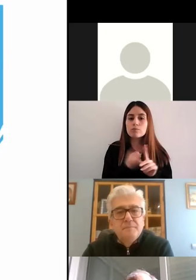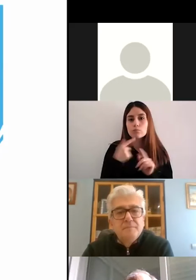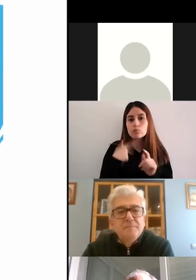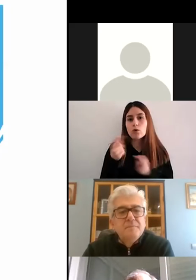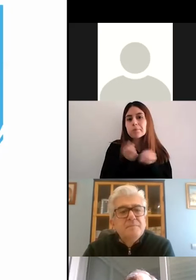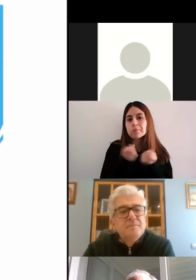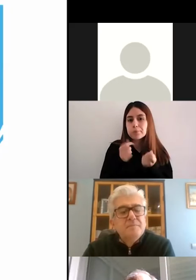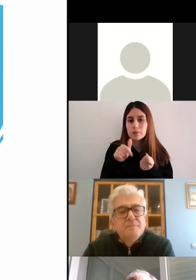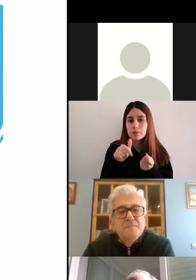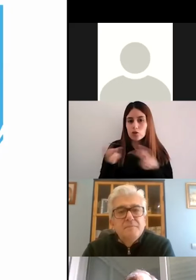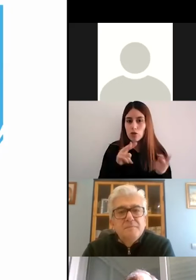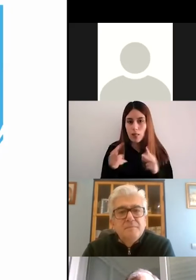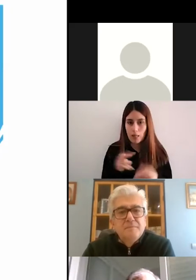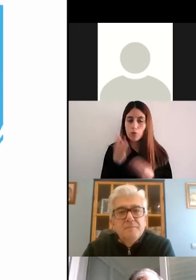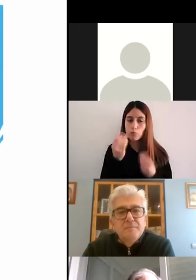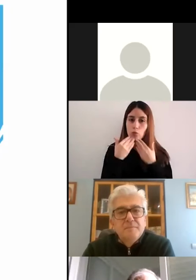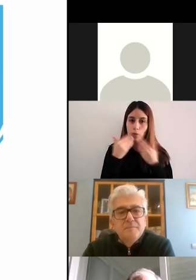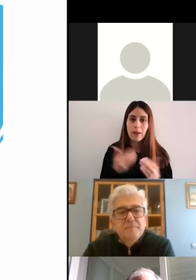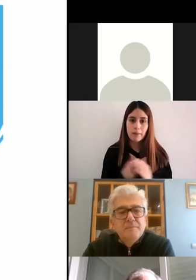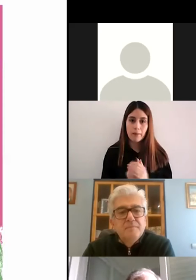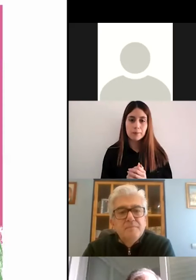coordenadores desta estratégia. Muito obrigado.